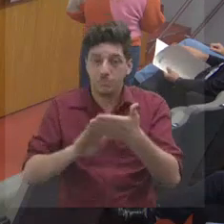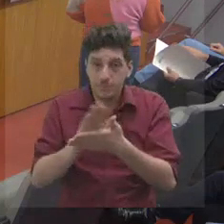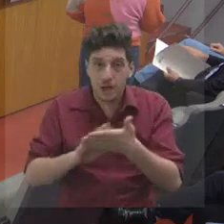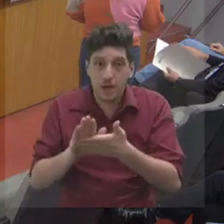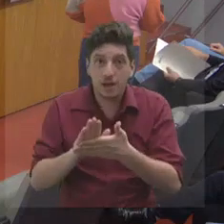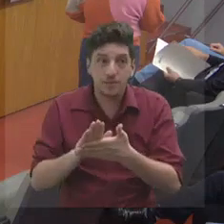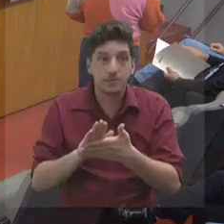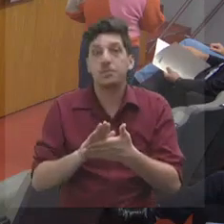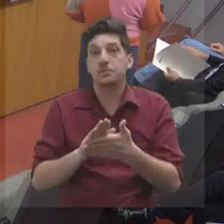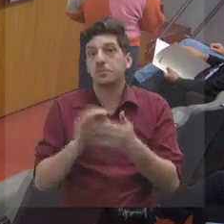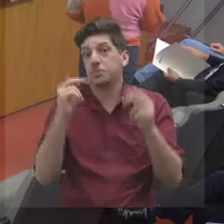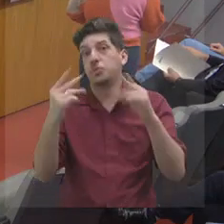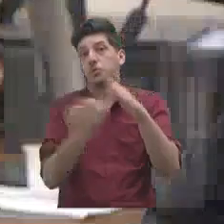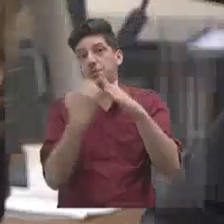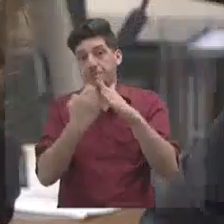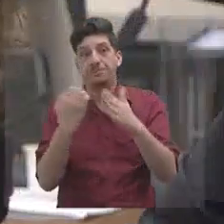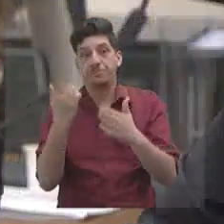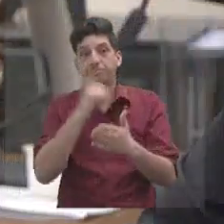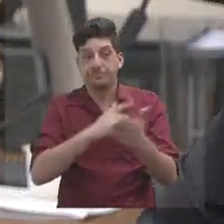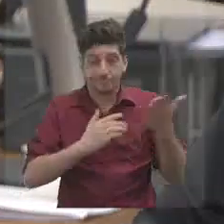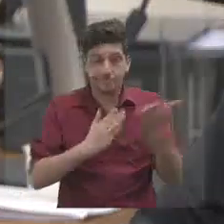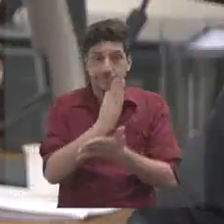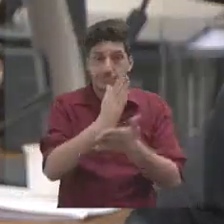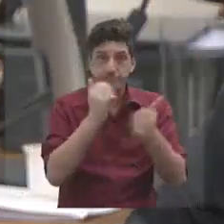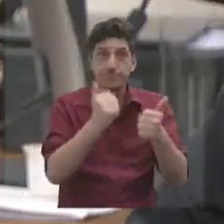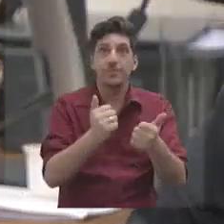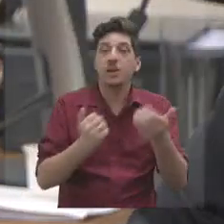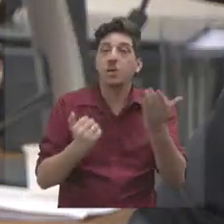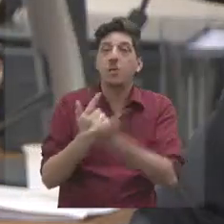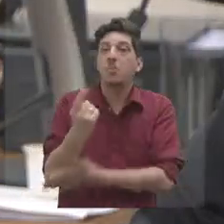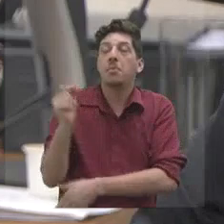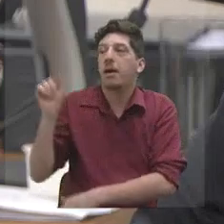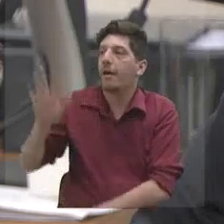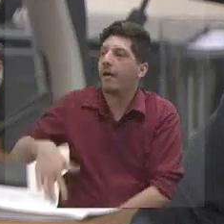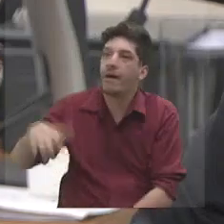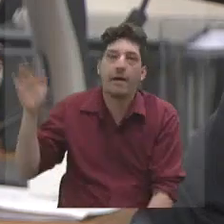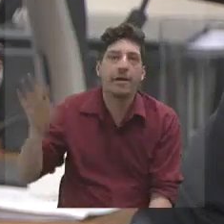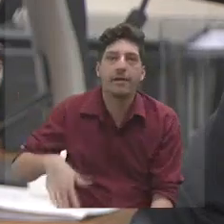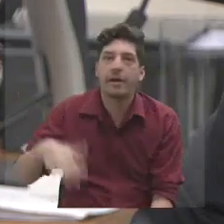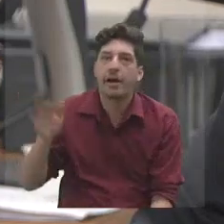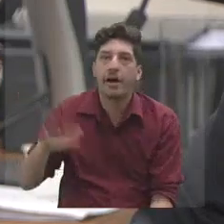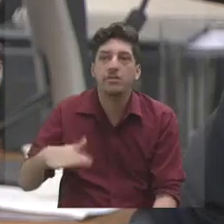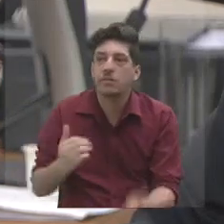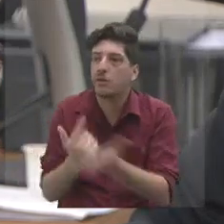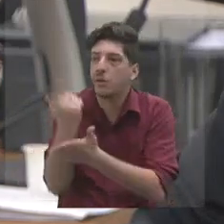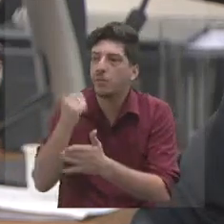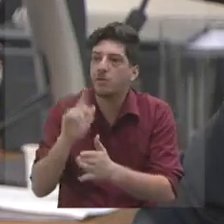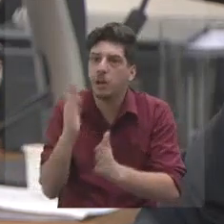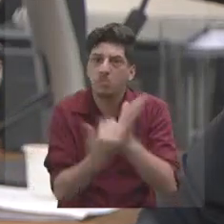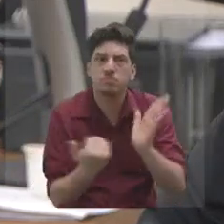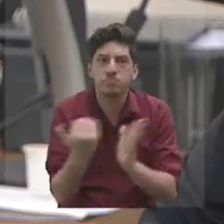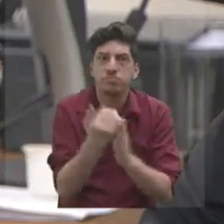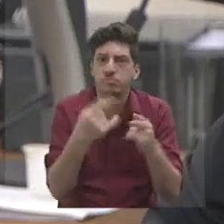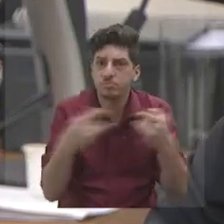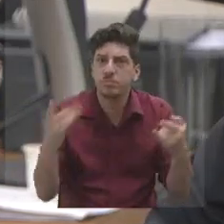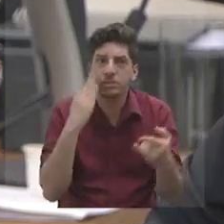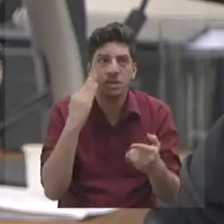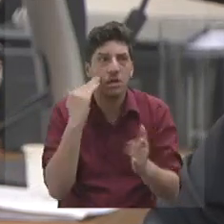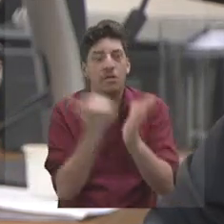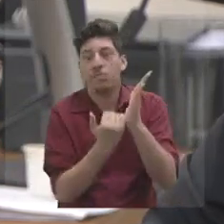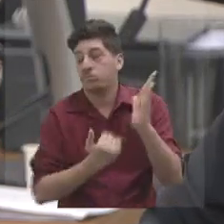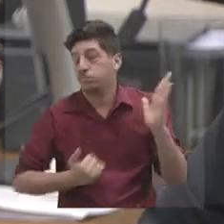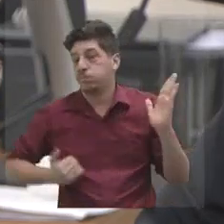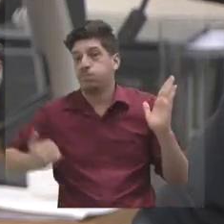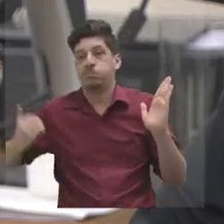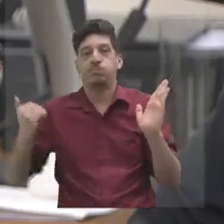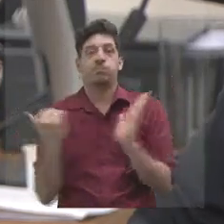ganharam o metrô a preço de banana né compraram a preço de banana Então esse é a nossa dúvida porque o aumento foi considerável né